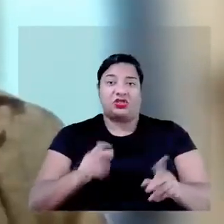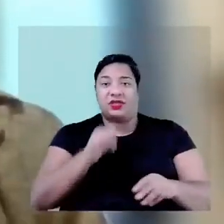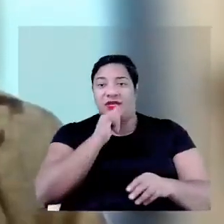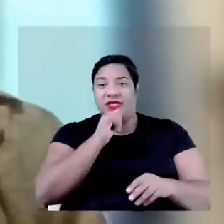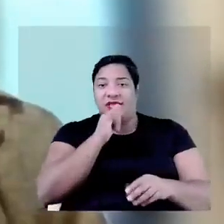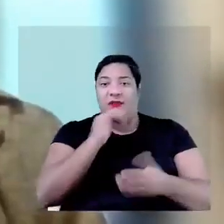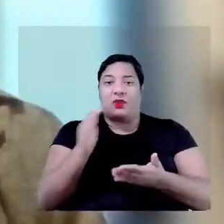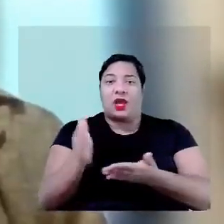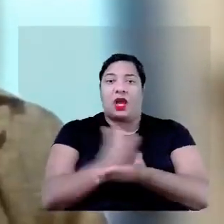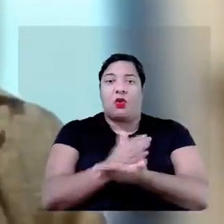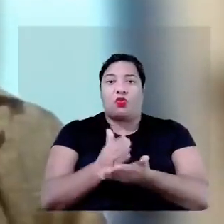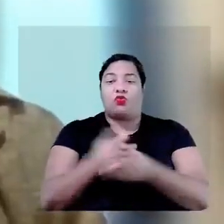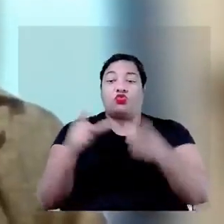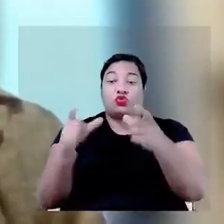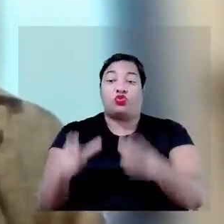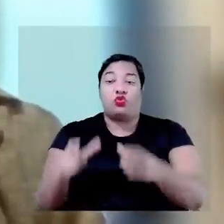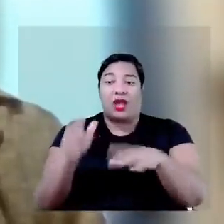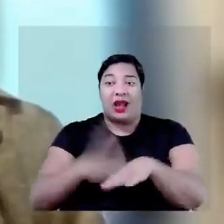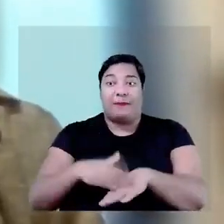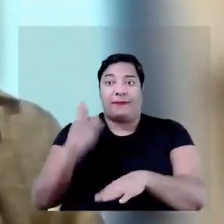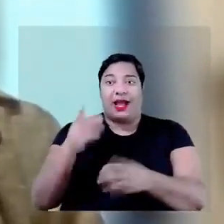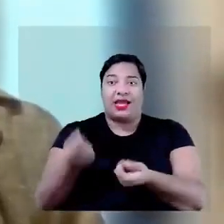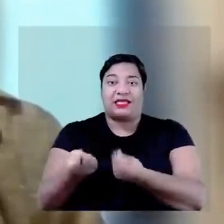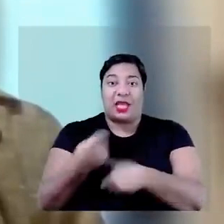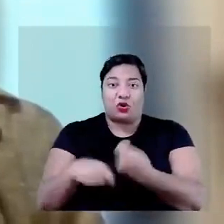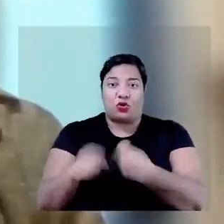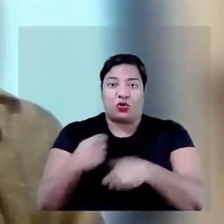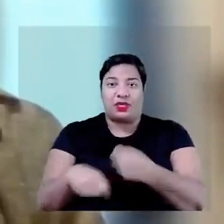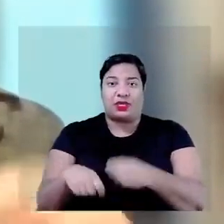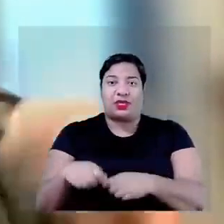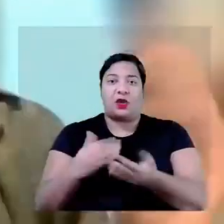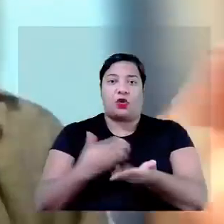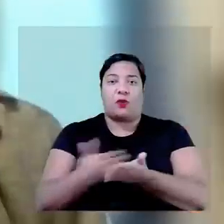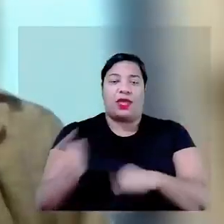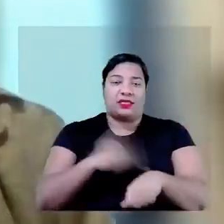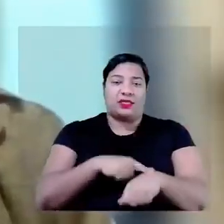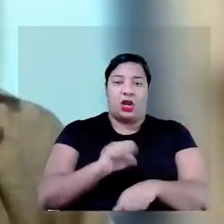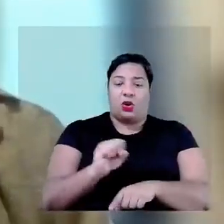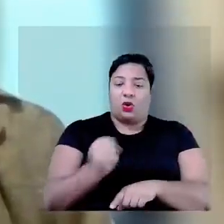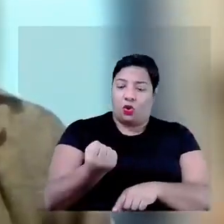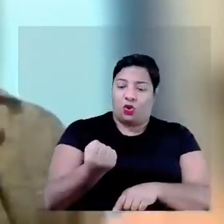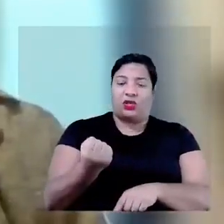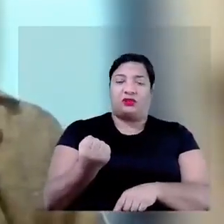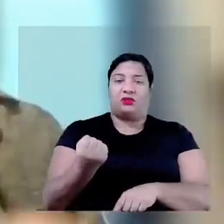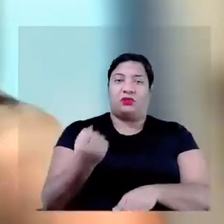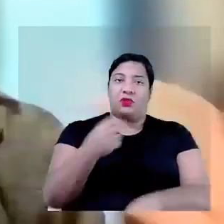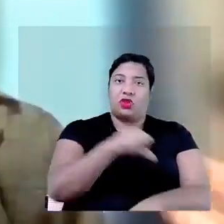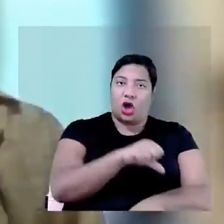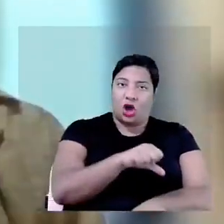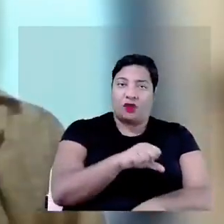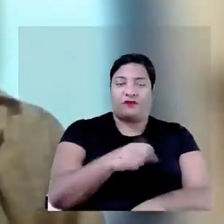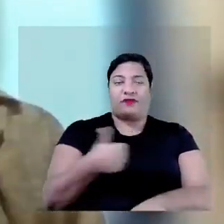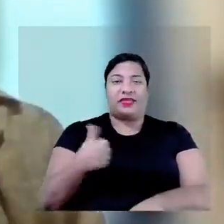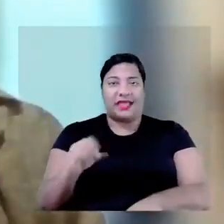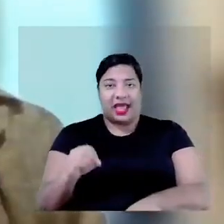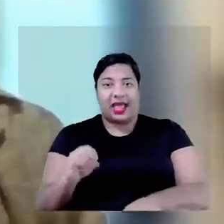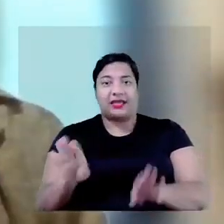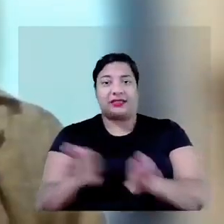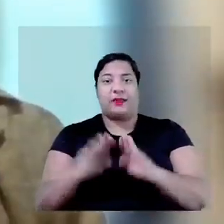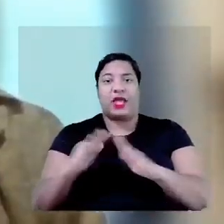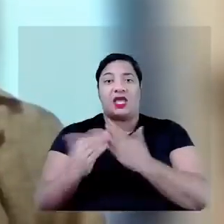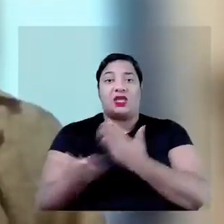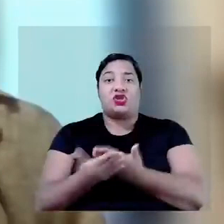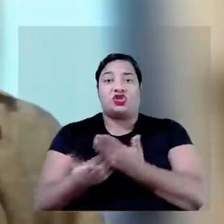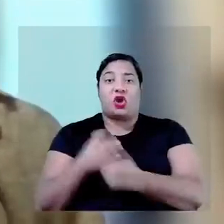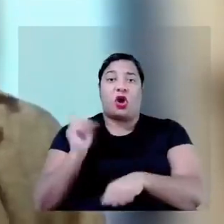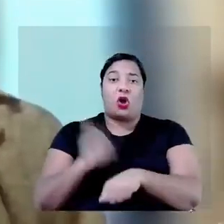setores econômicos que entram às 8, às 9, às 10, horário das escolas. Isso já é muito antigo